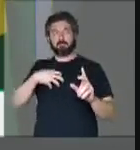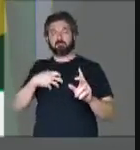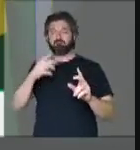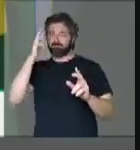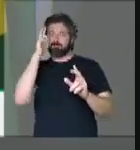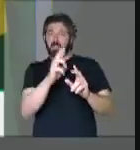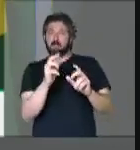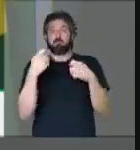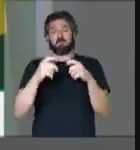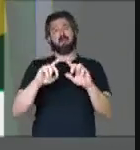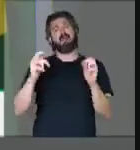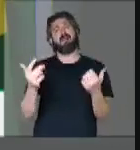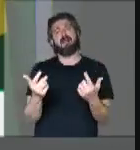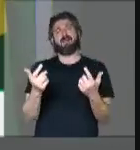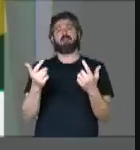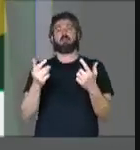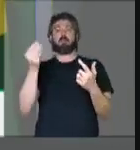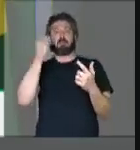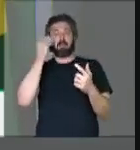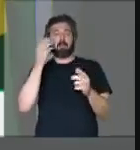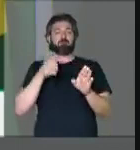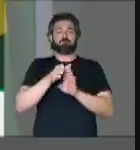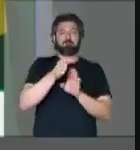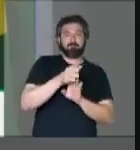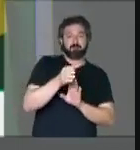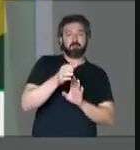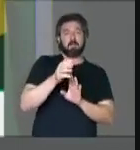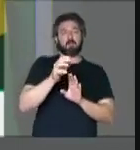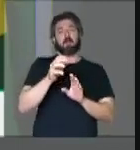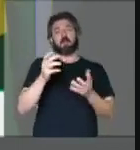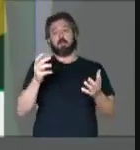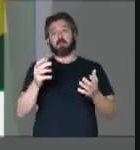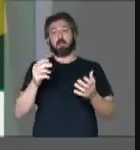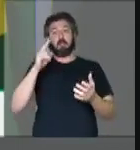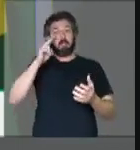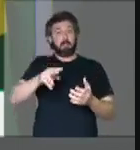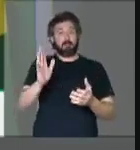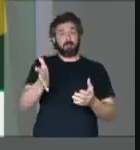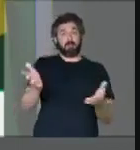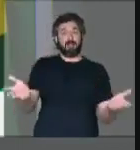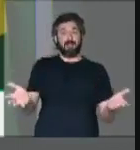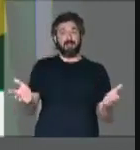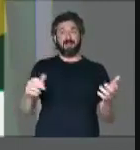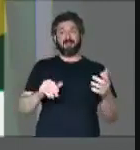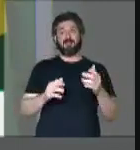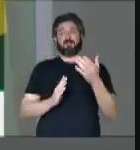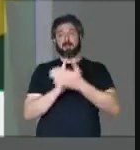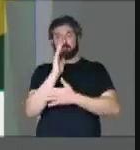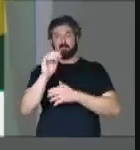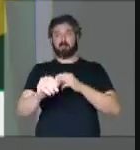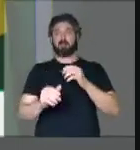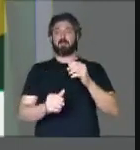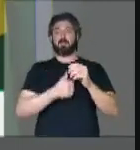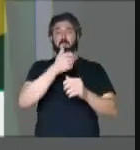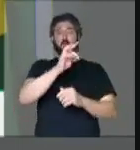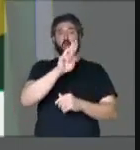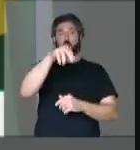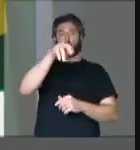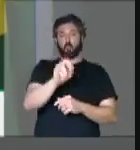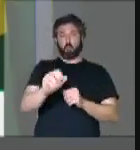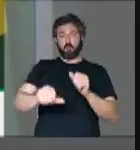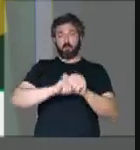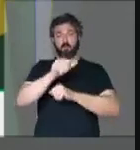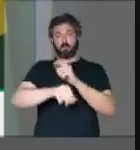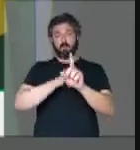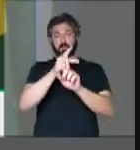gente tem que respeitar. E é claro, quem sabe convencer, quem sabe um dia, e a gente viu isso aqui na aprovação do primeiro turno da reforma